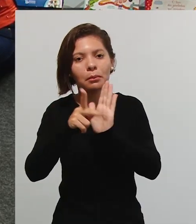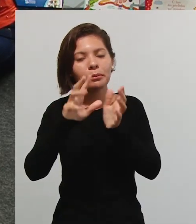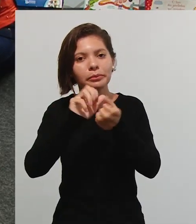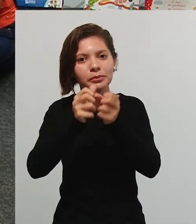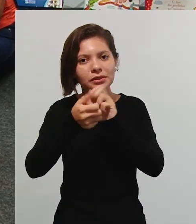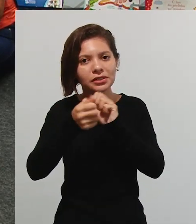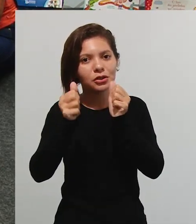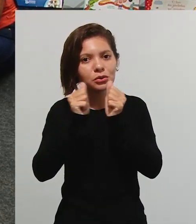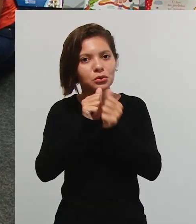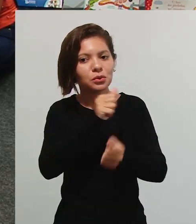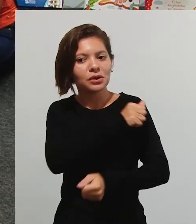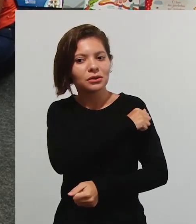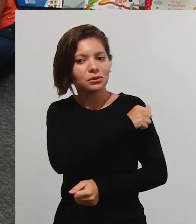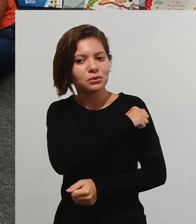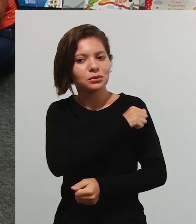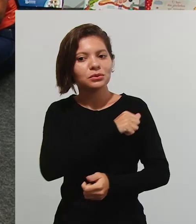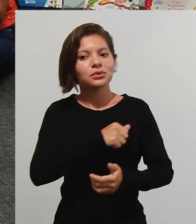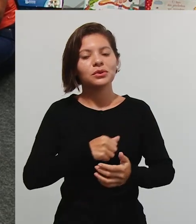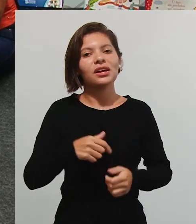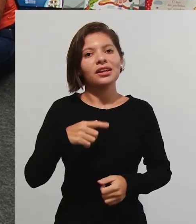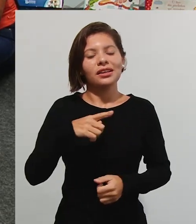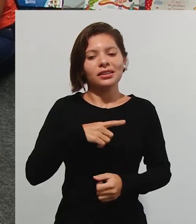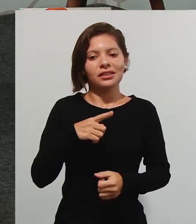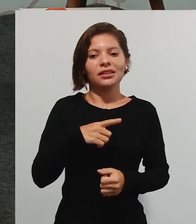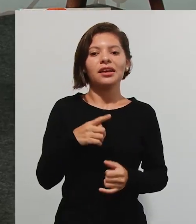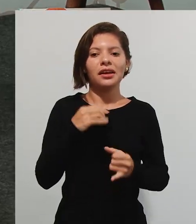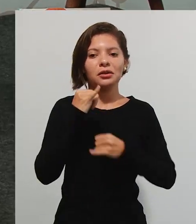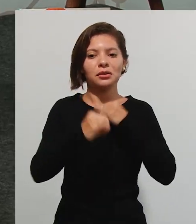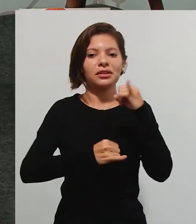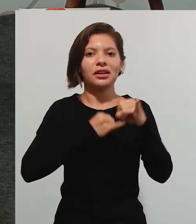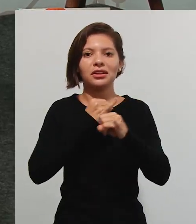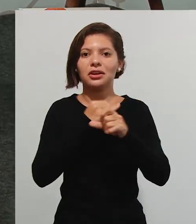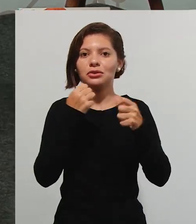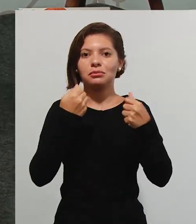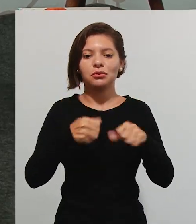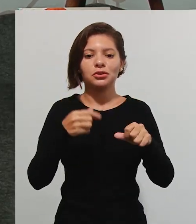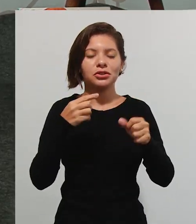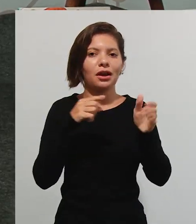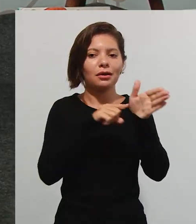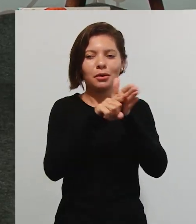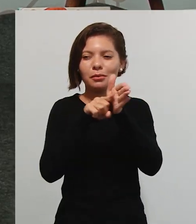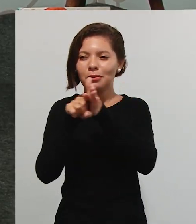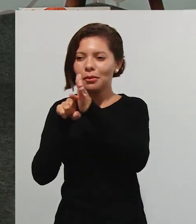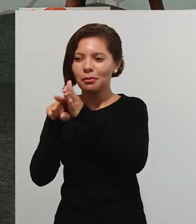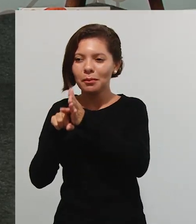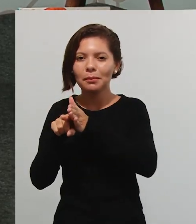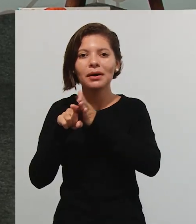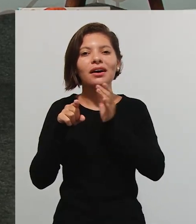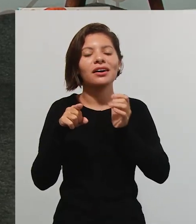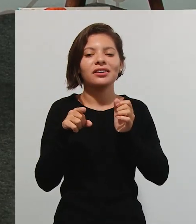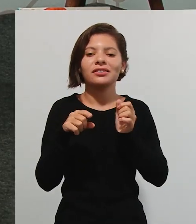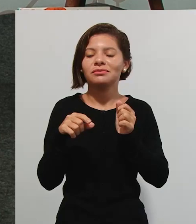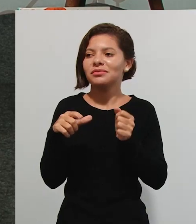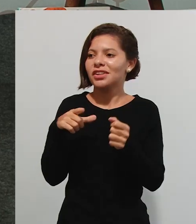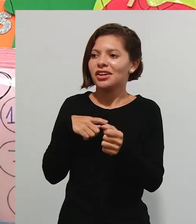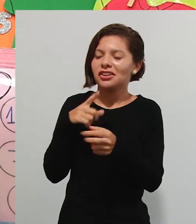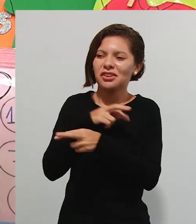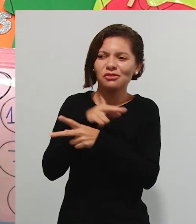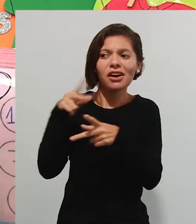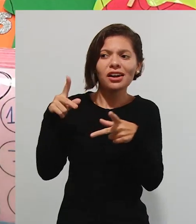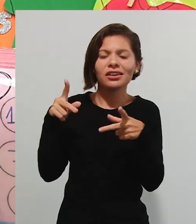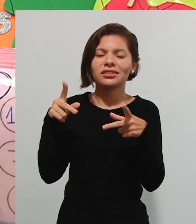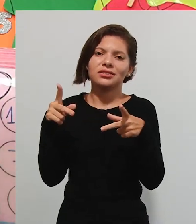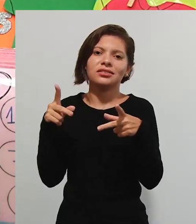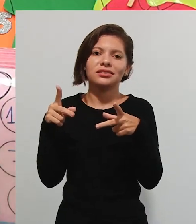né? Aí tem uma receita, hoje tem receita na internet, você pode estar pesquisando e fazer com as crianças. Porque tem várias receitas, né? Sim, tem umas mais